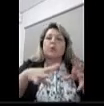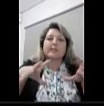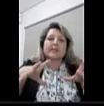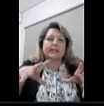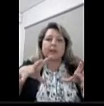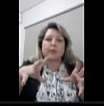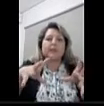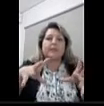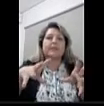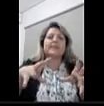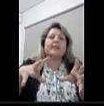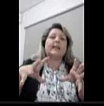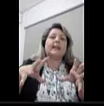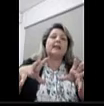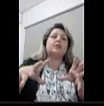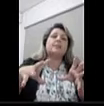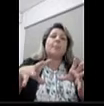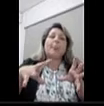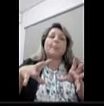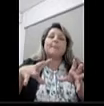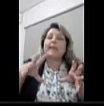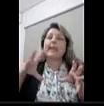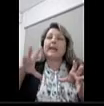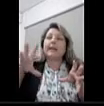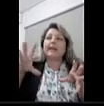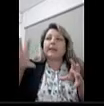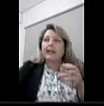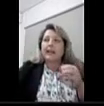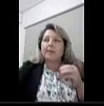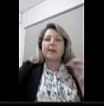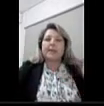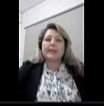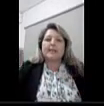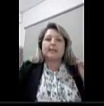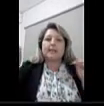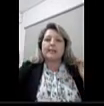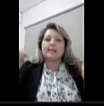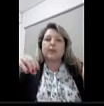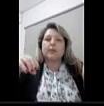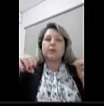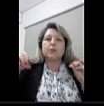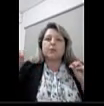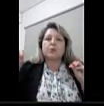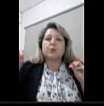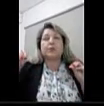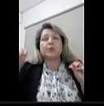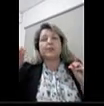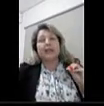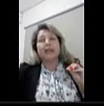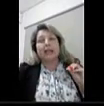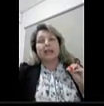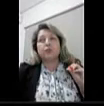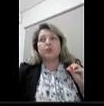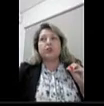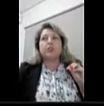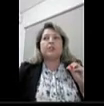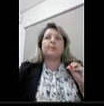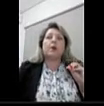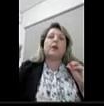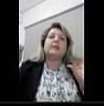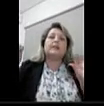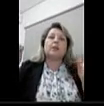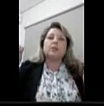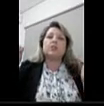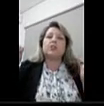desconcentra com muita facilidade, e ela vai acabar prestando atenção em outros ruídos, longe de